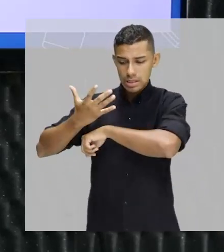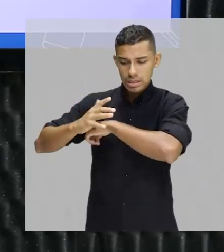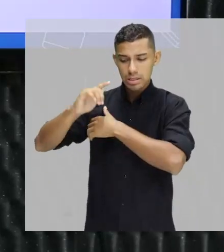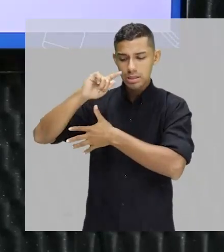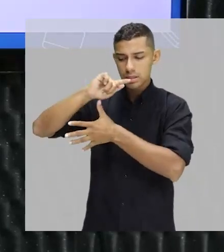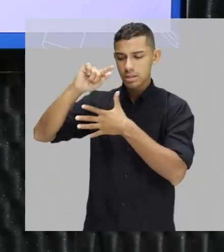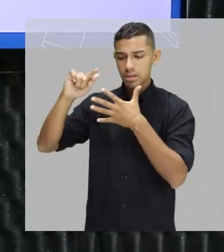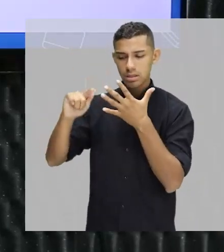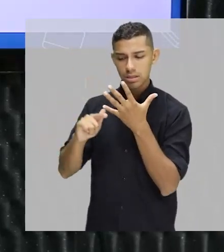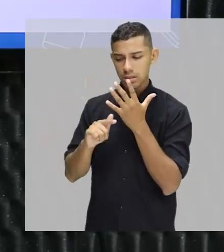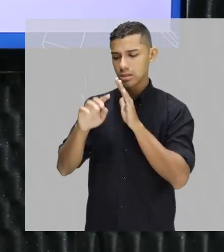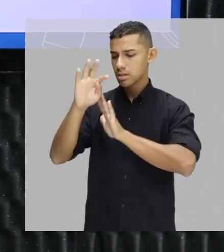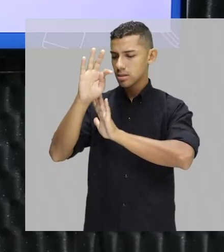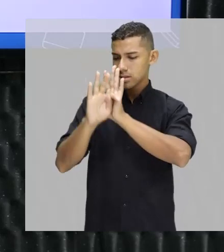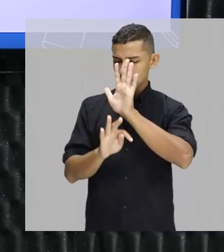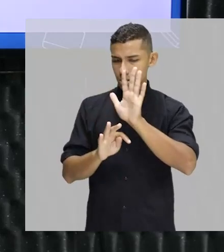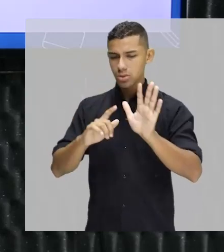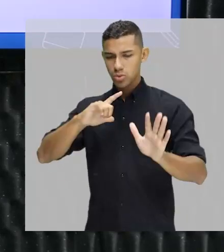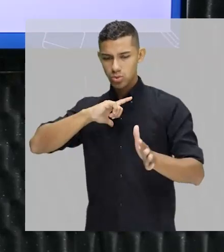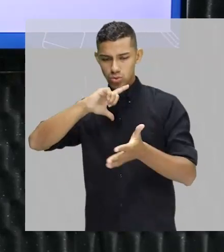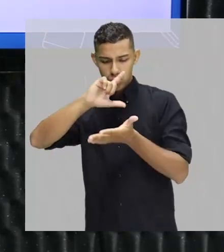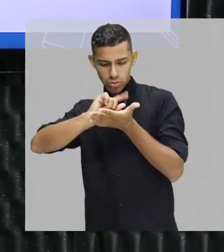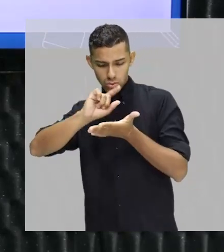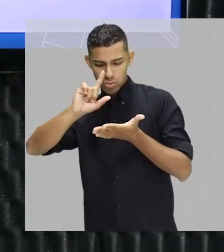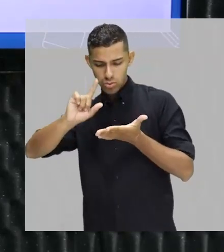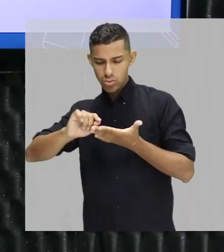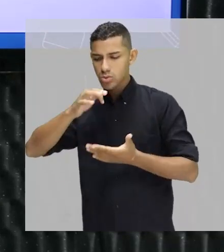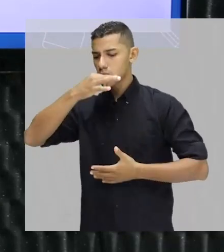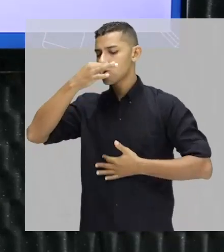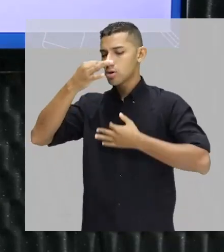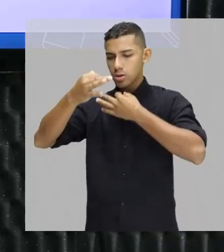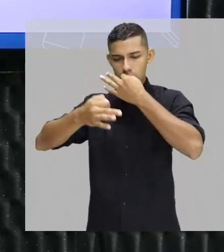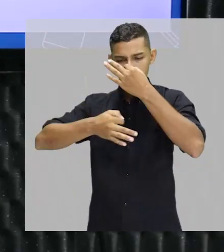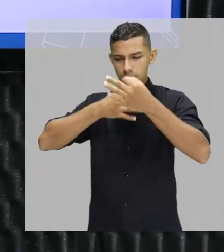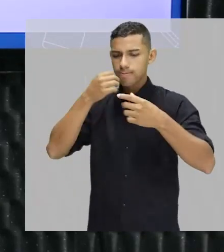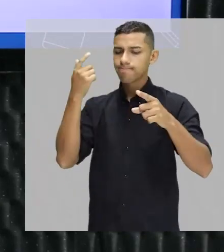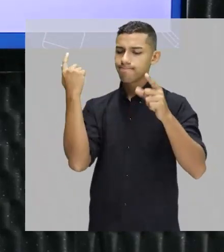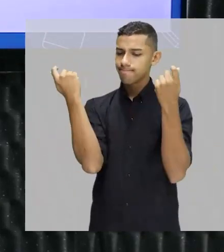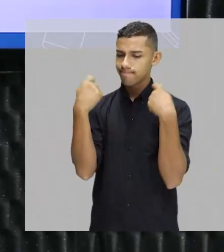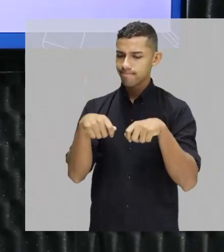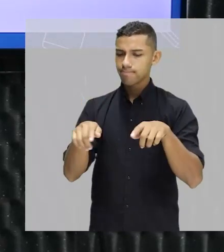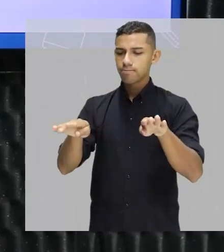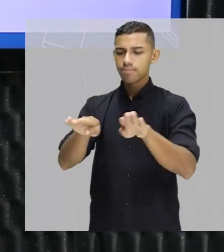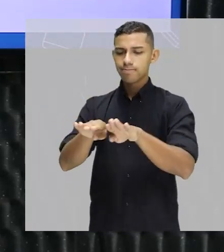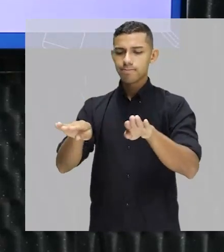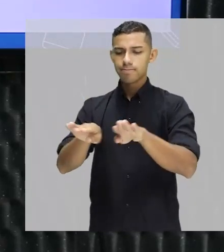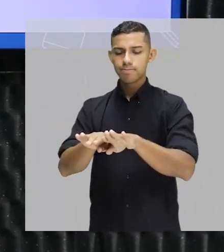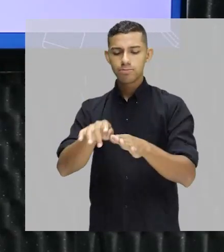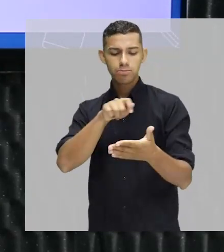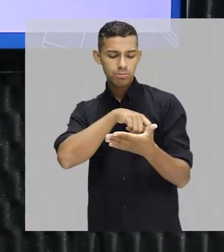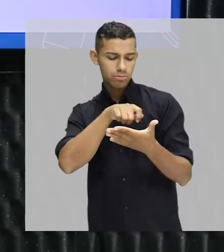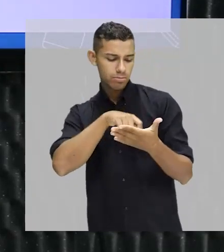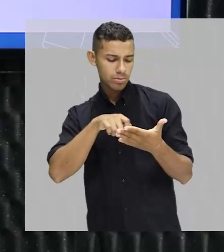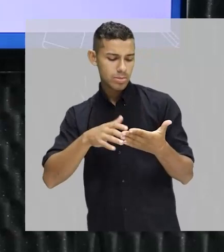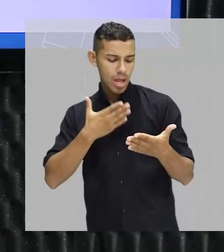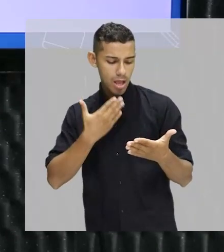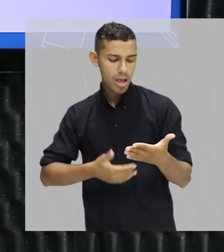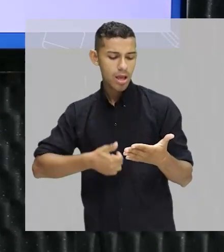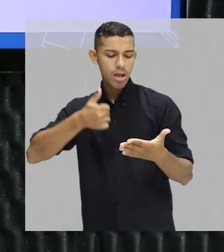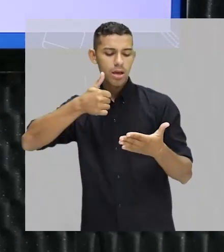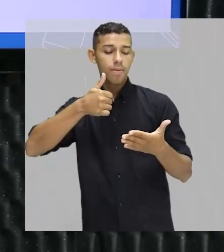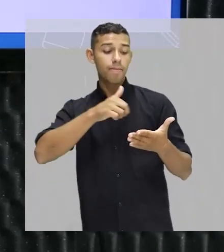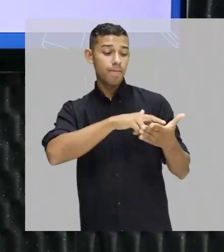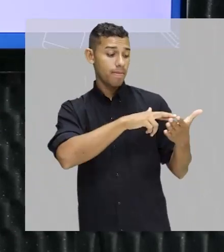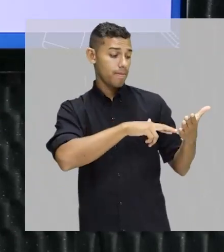é um gênero bastante presente no Enem e que deve sim ser treinado para melhorar a sua escrita. Embora a gente saiba que na